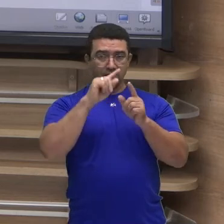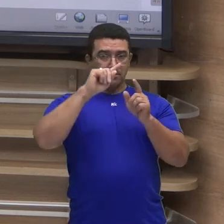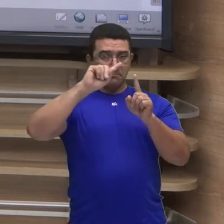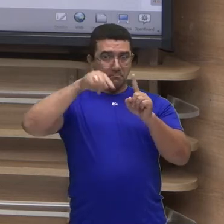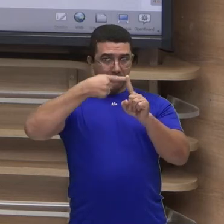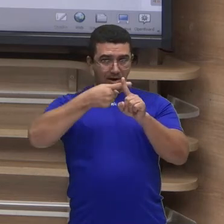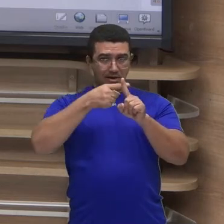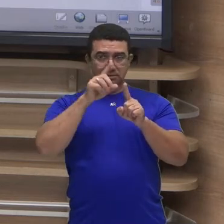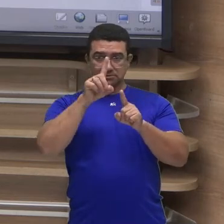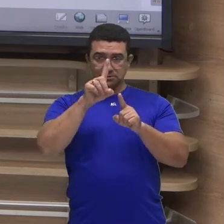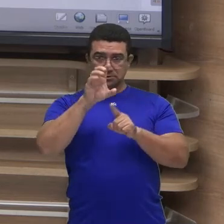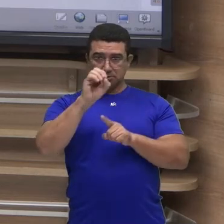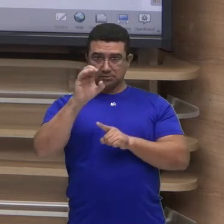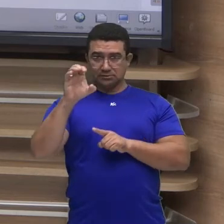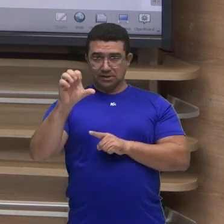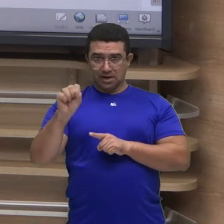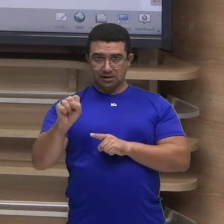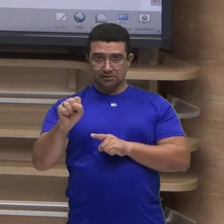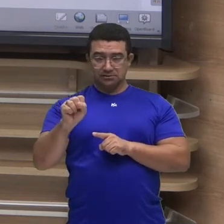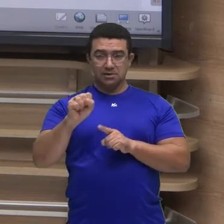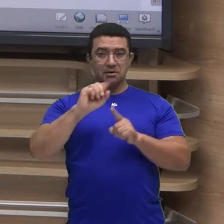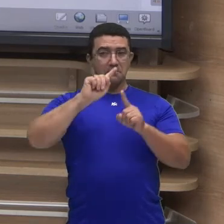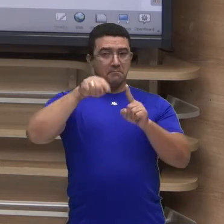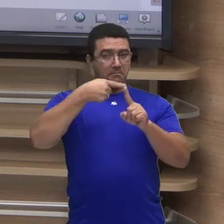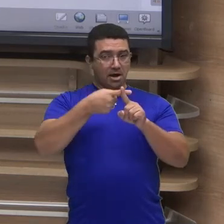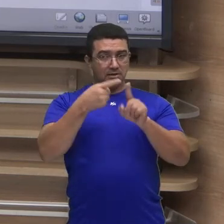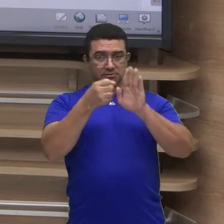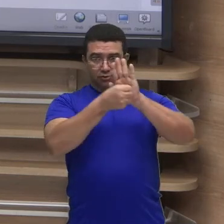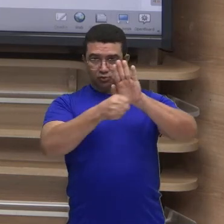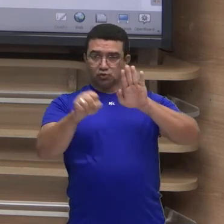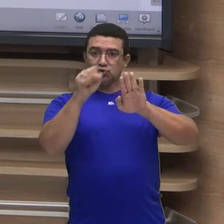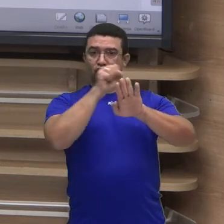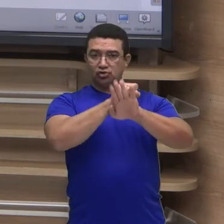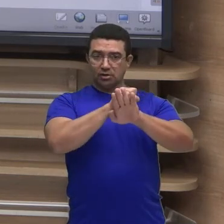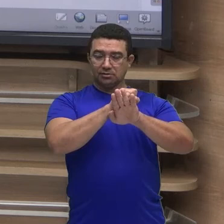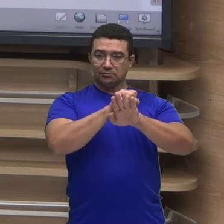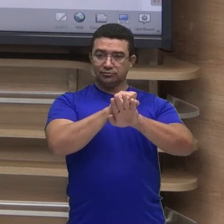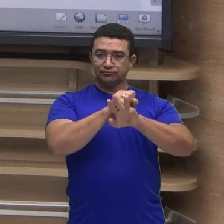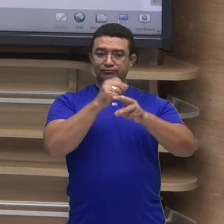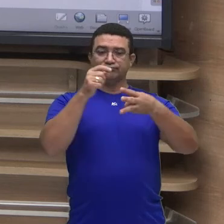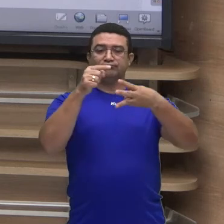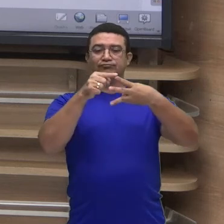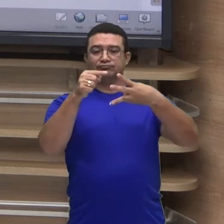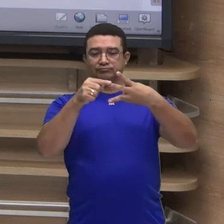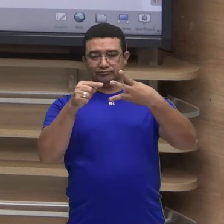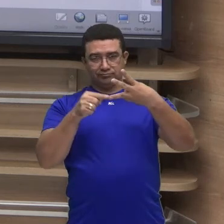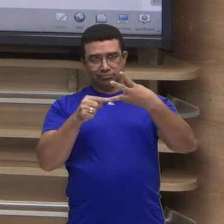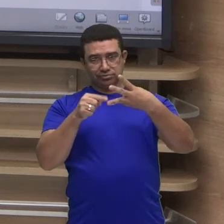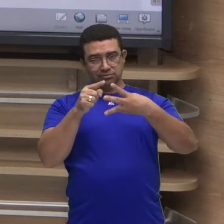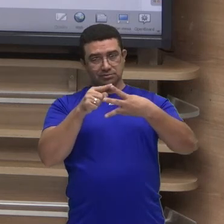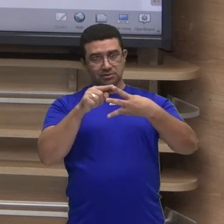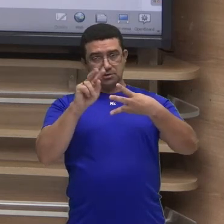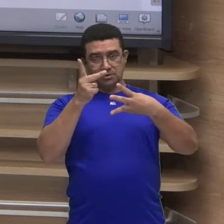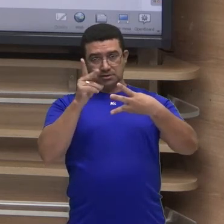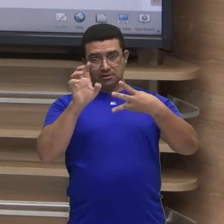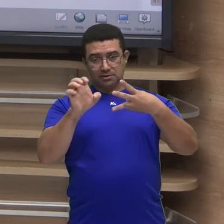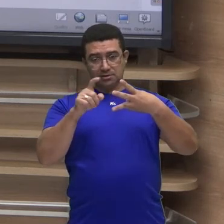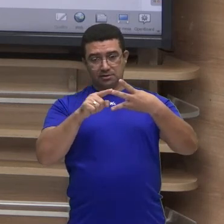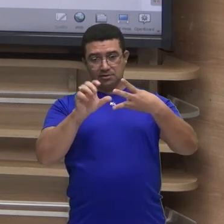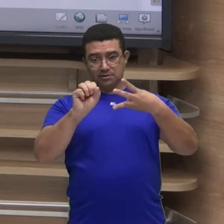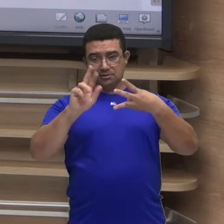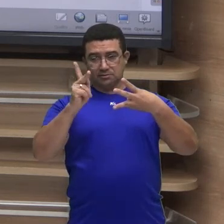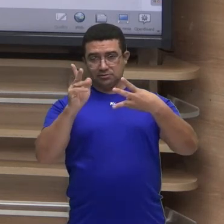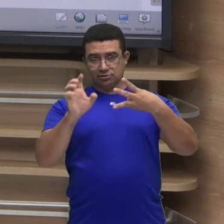o auxiliar das, seguido do sujeito, que vai ser só três tipos de sujeito: he, she ou it,